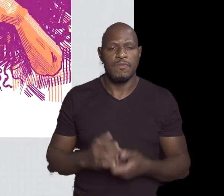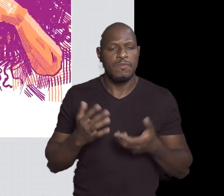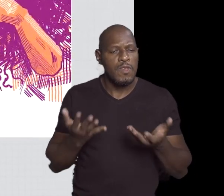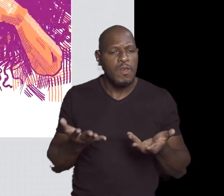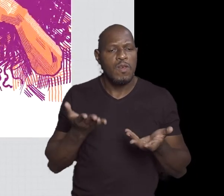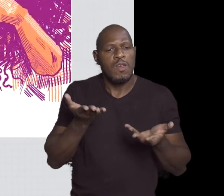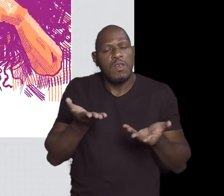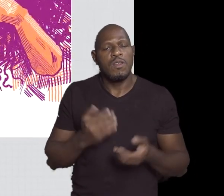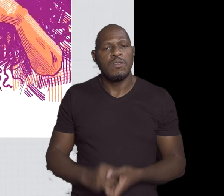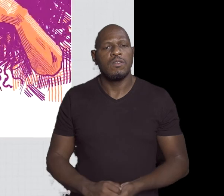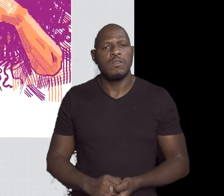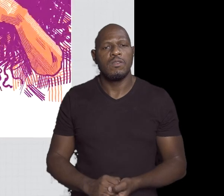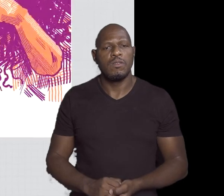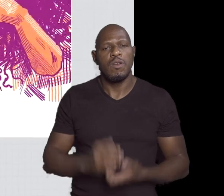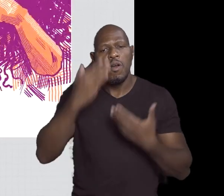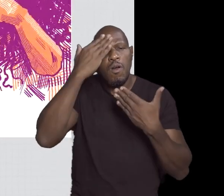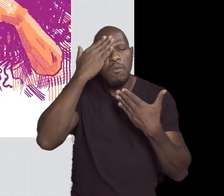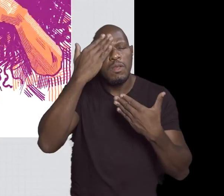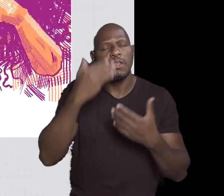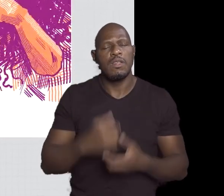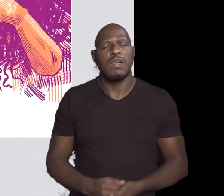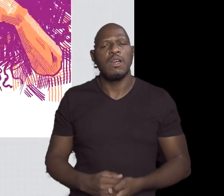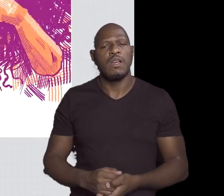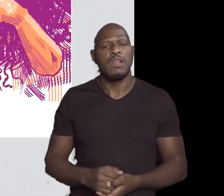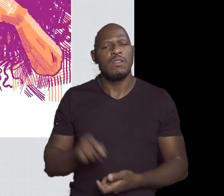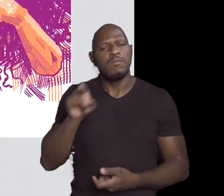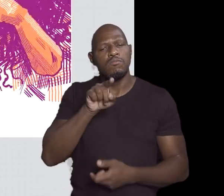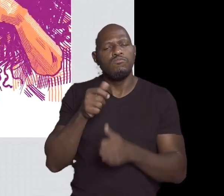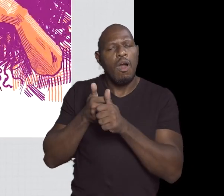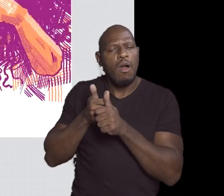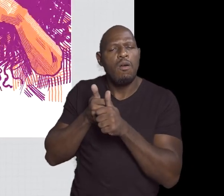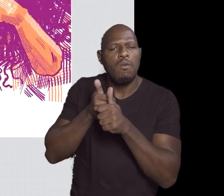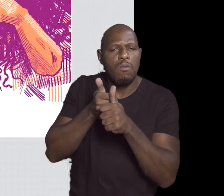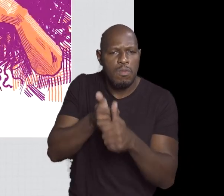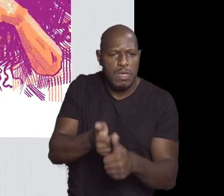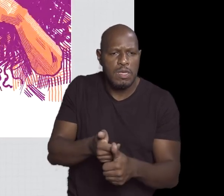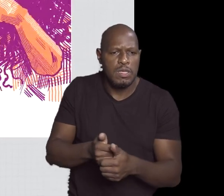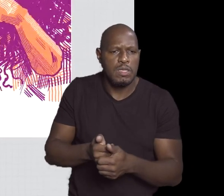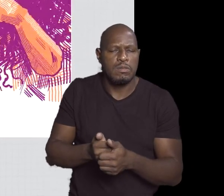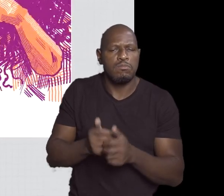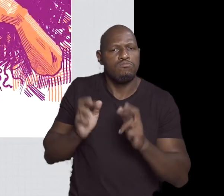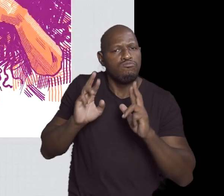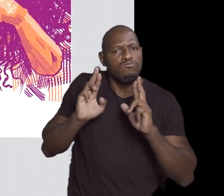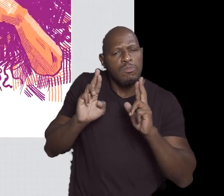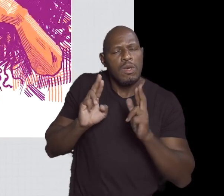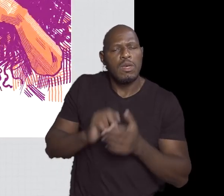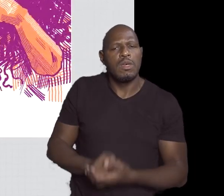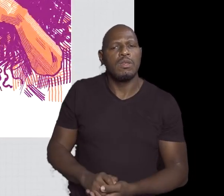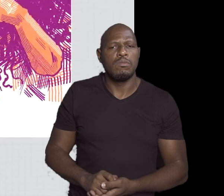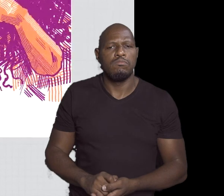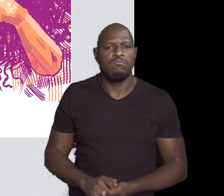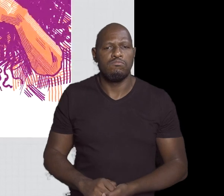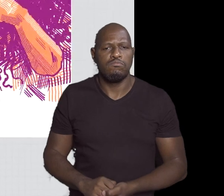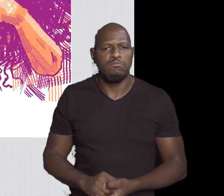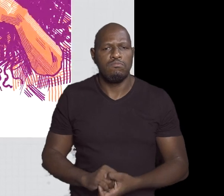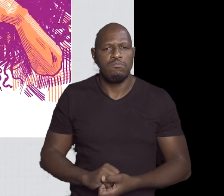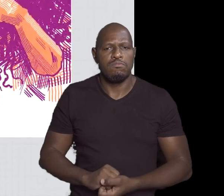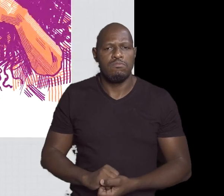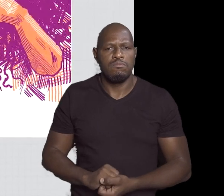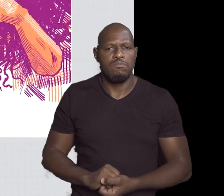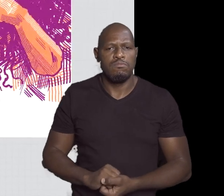Então é isso. Obrigado por terem acompanhado. Espero que